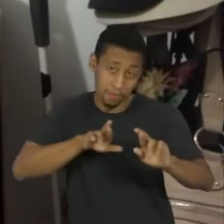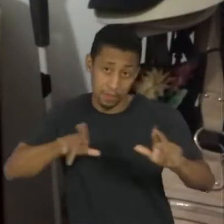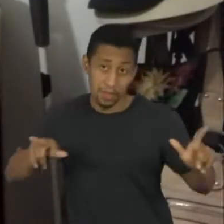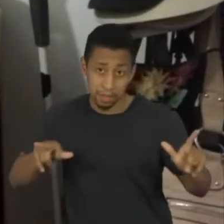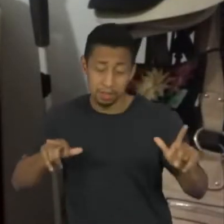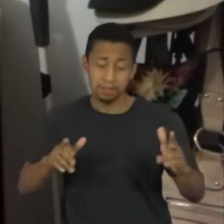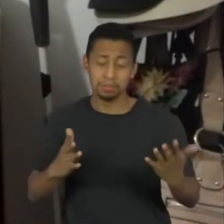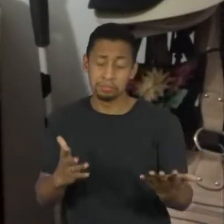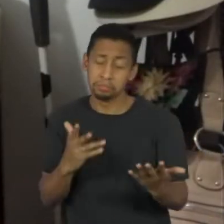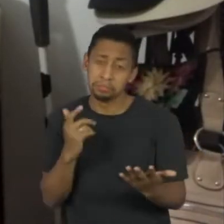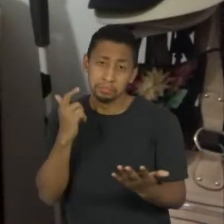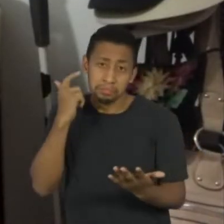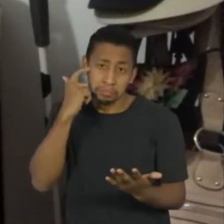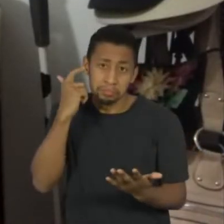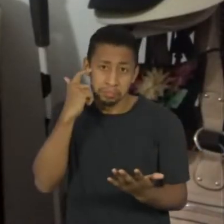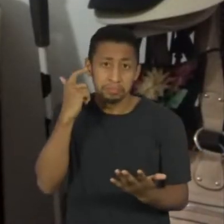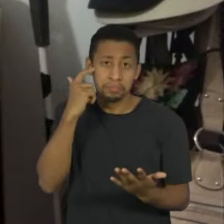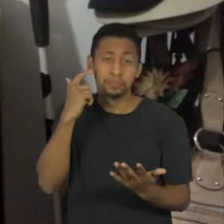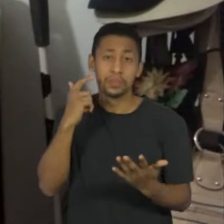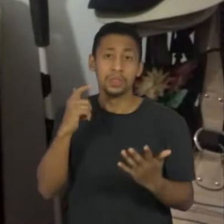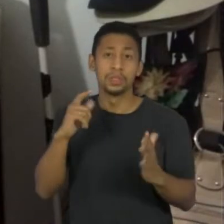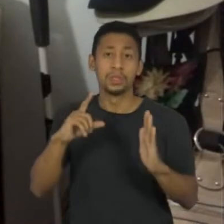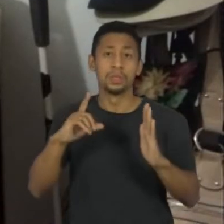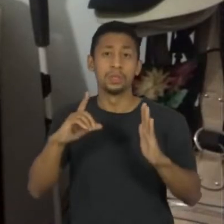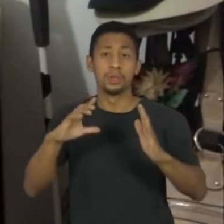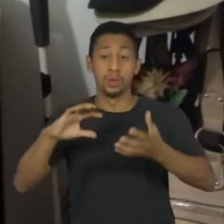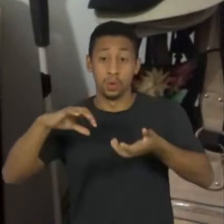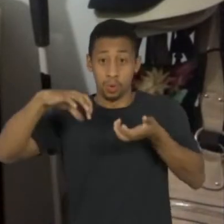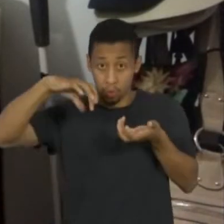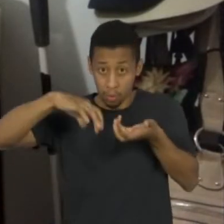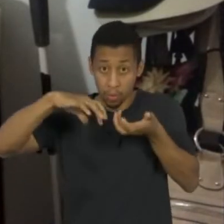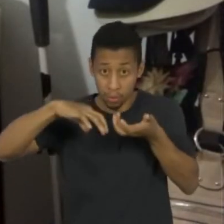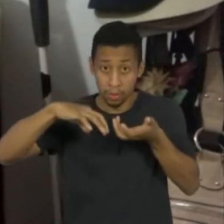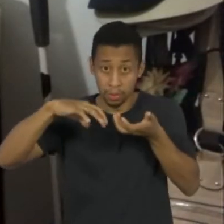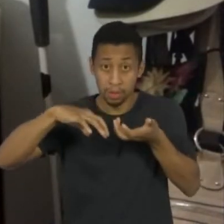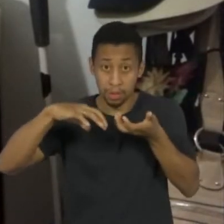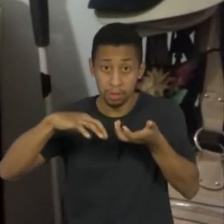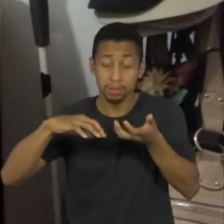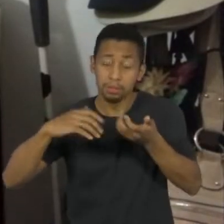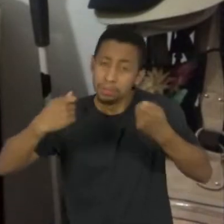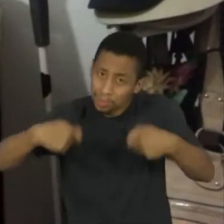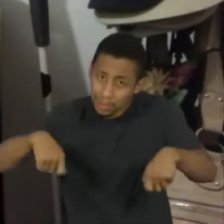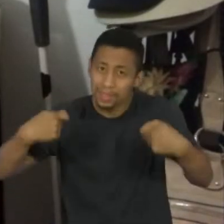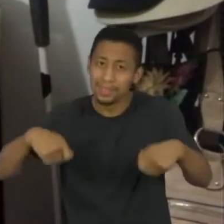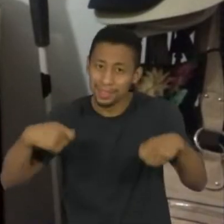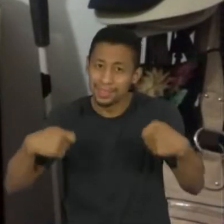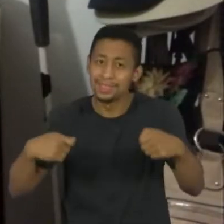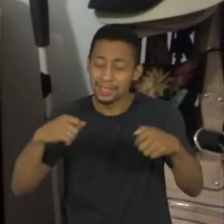Acho que é um ponto que o Congresso ficou devendo aí de debater.